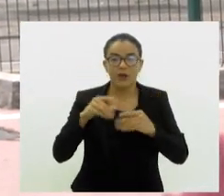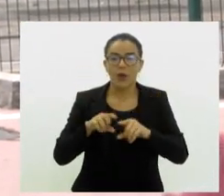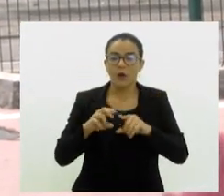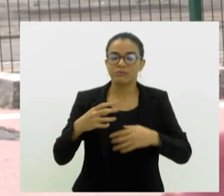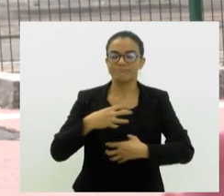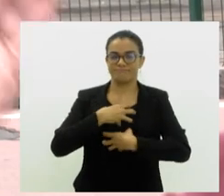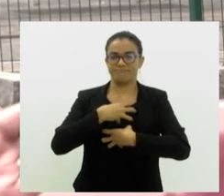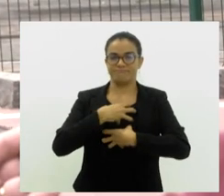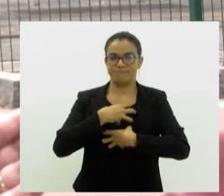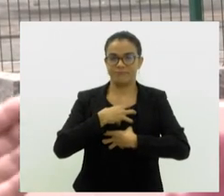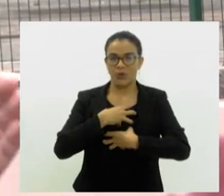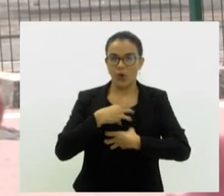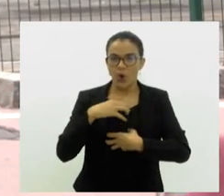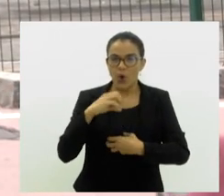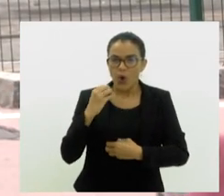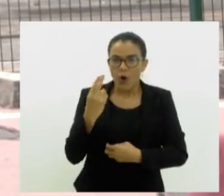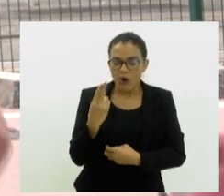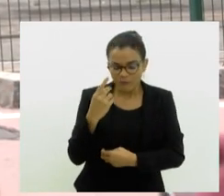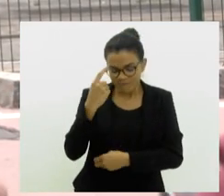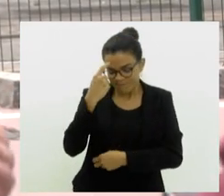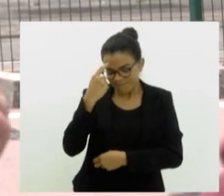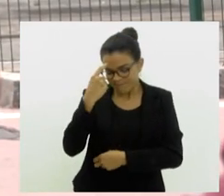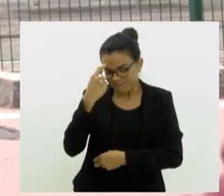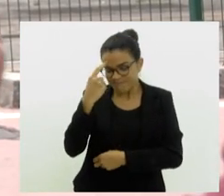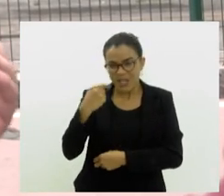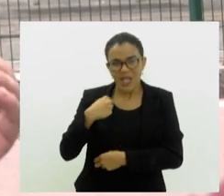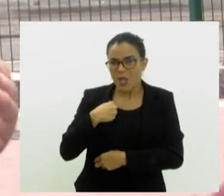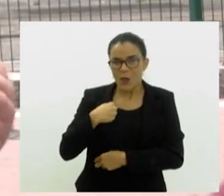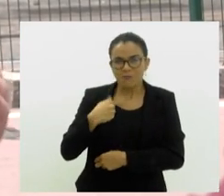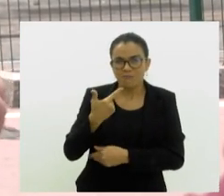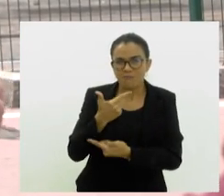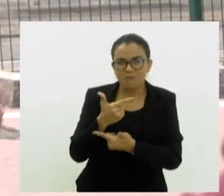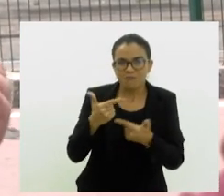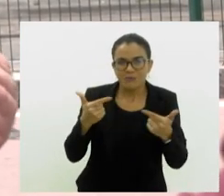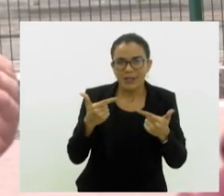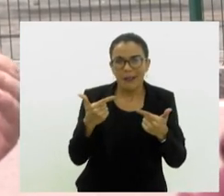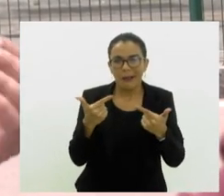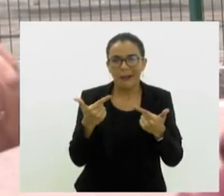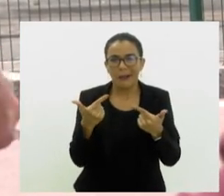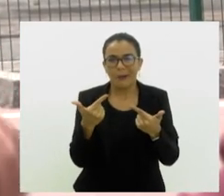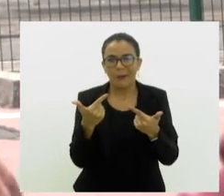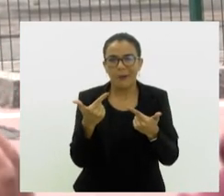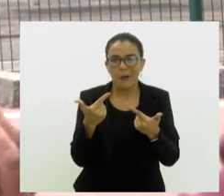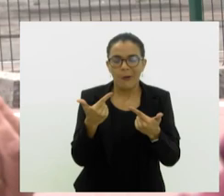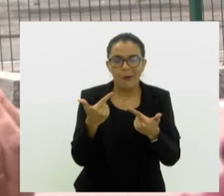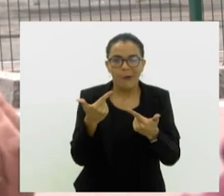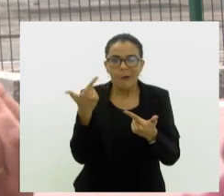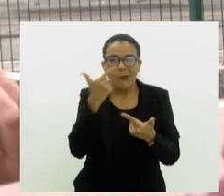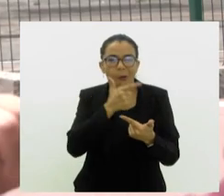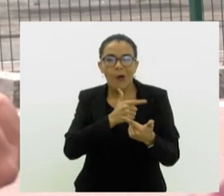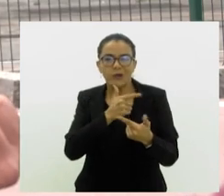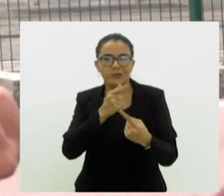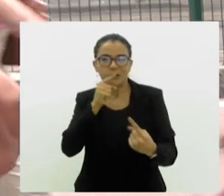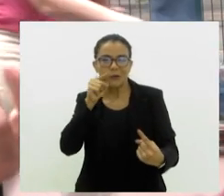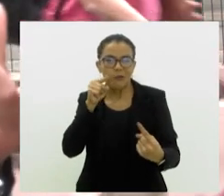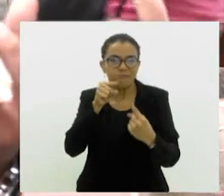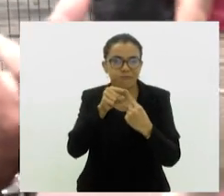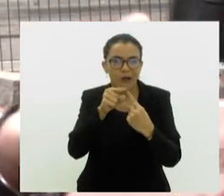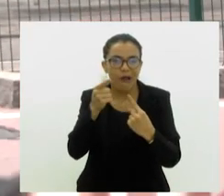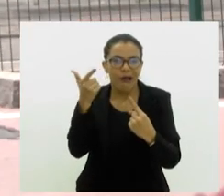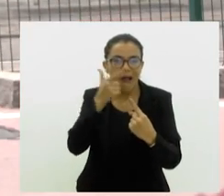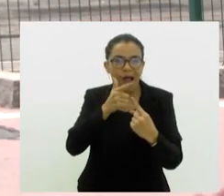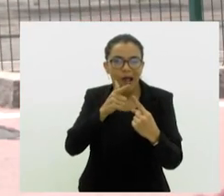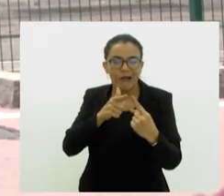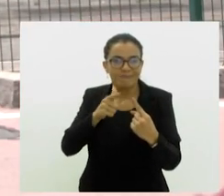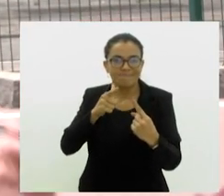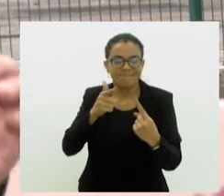pela a ideação de que não temos realmente o sucesso ou pelo menos não honramos